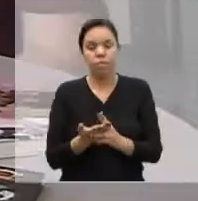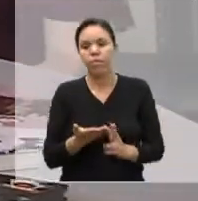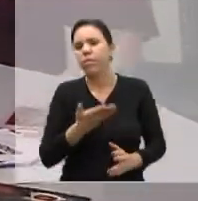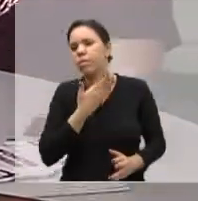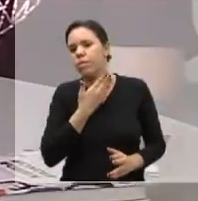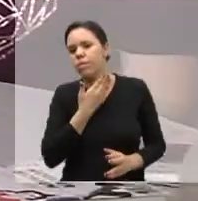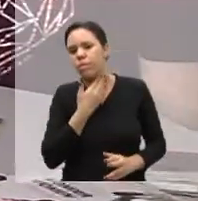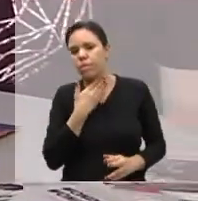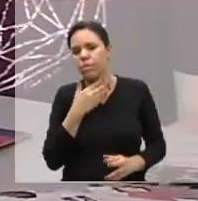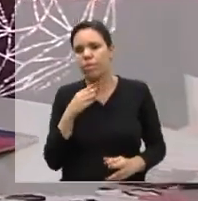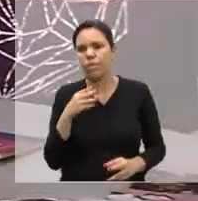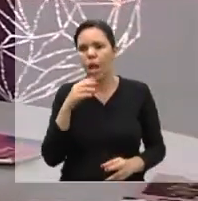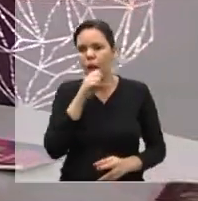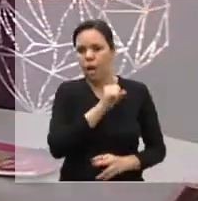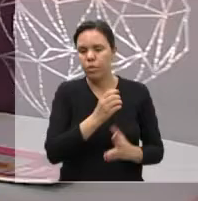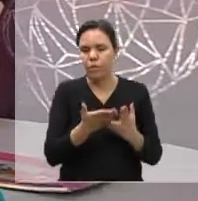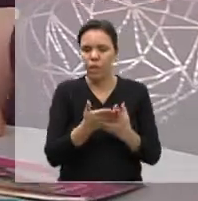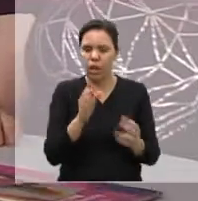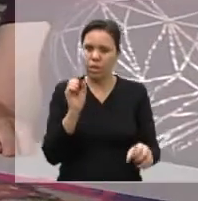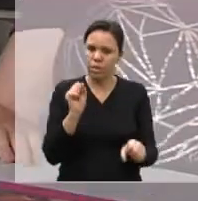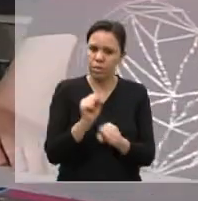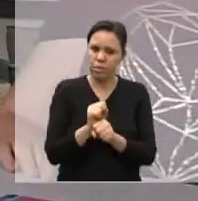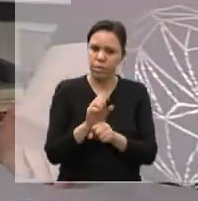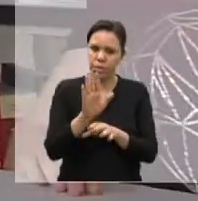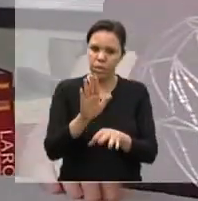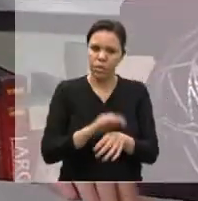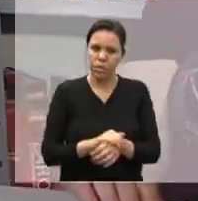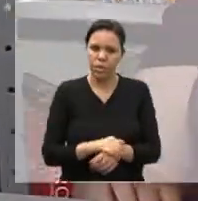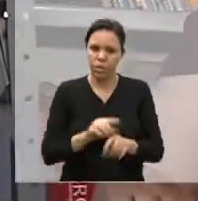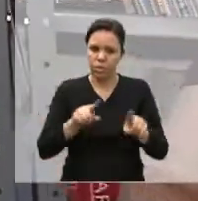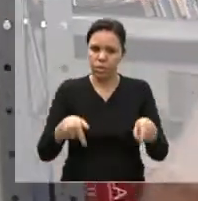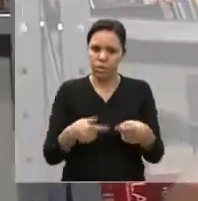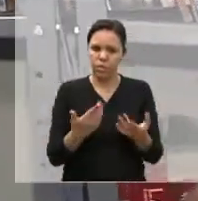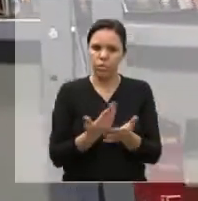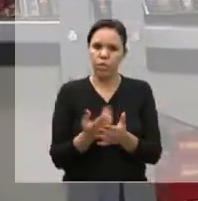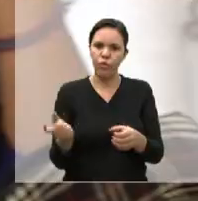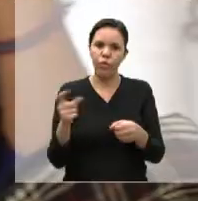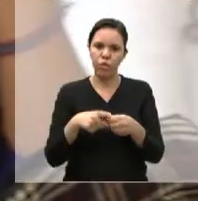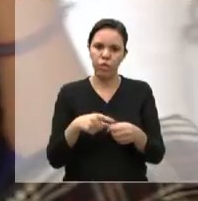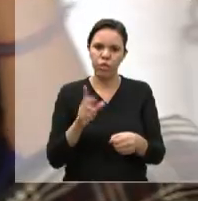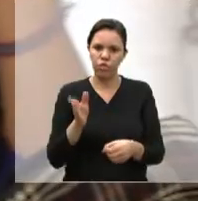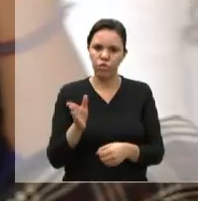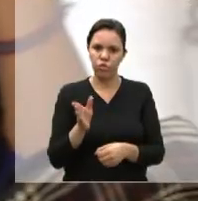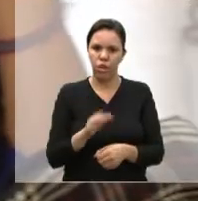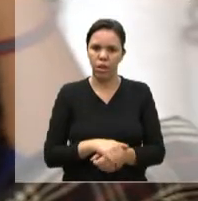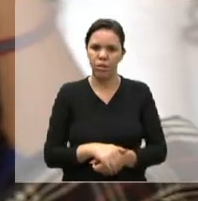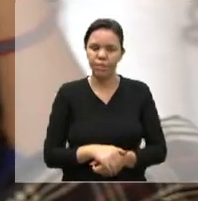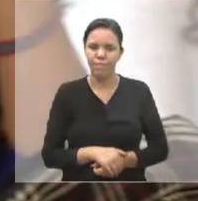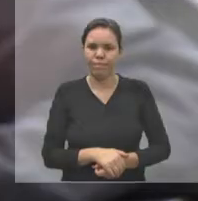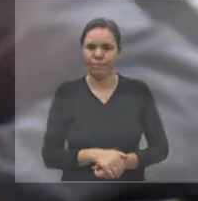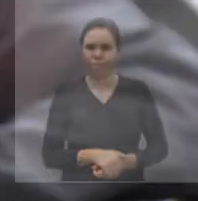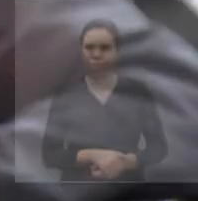sai daí, porque o Sala de Aula volta já já com mais ciência.